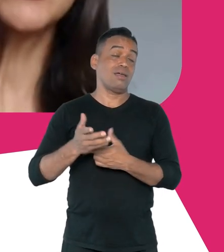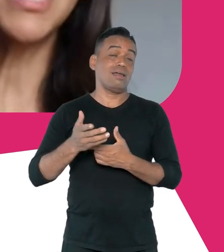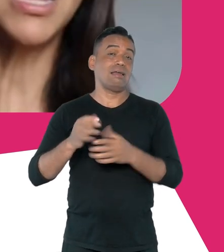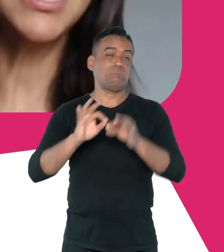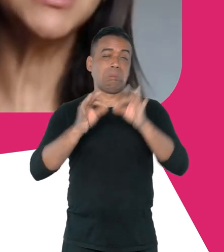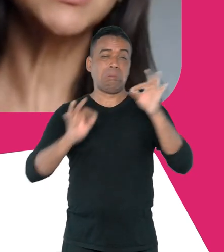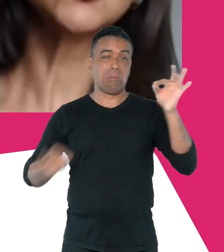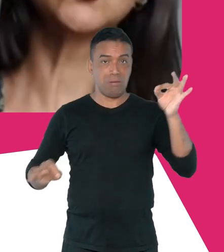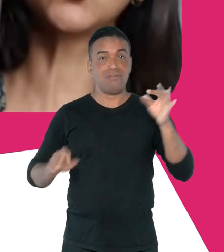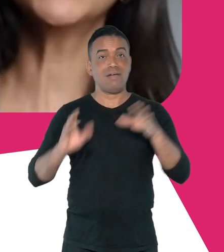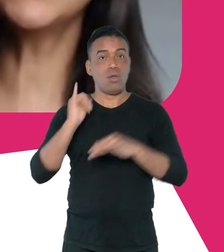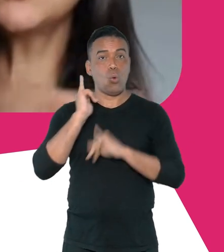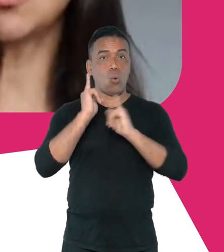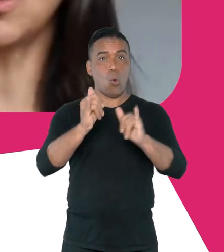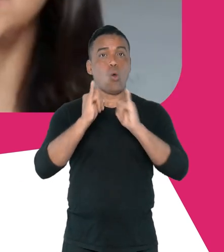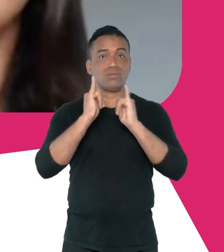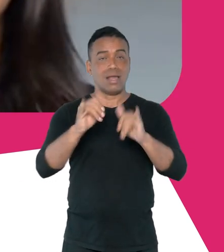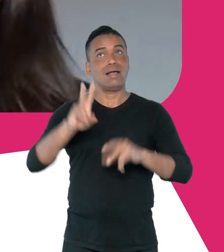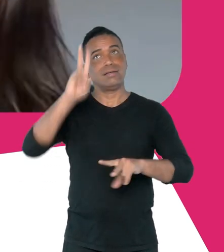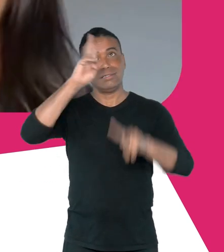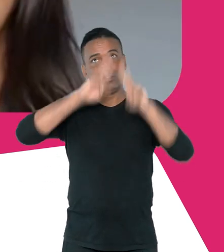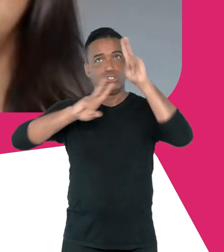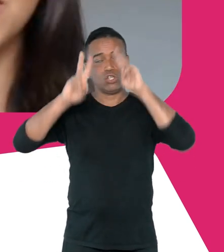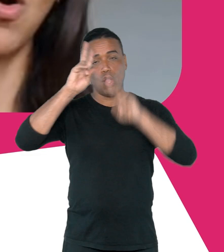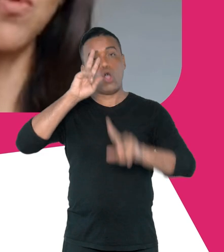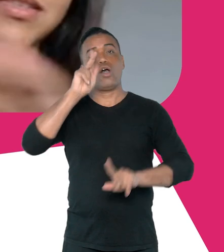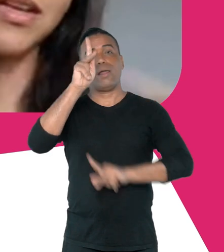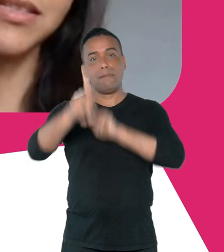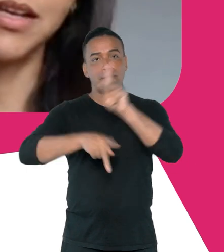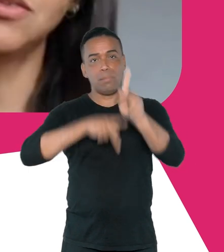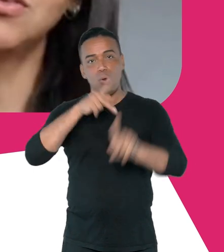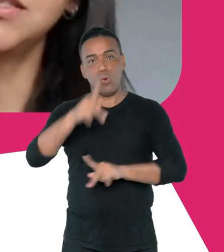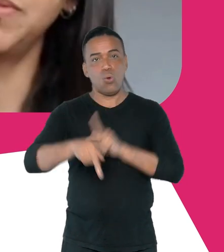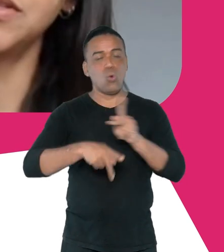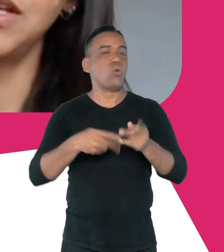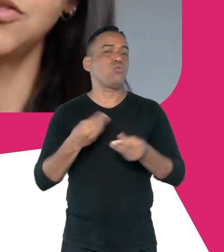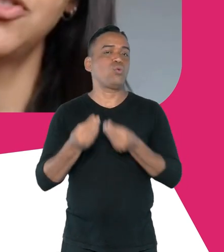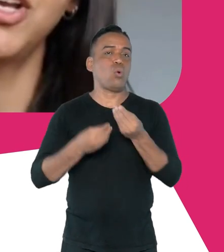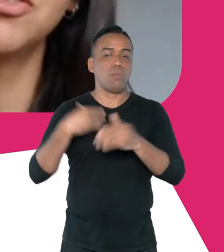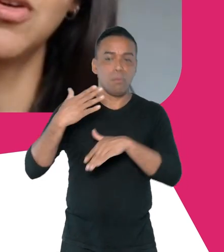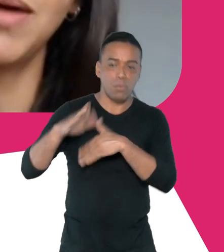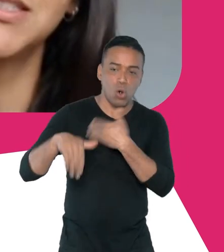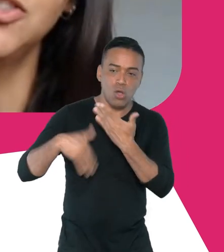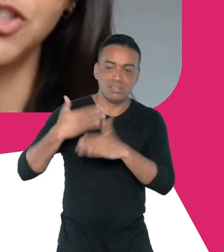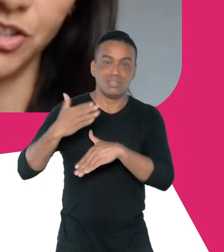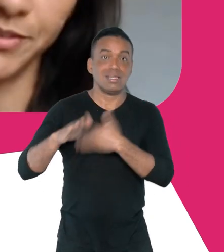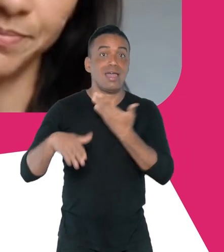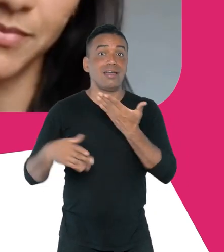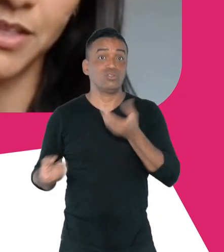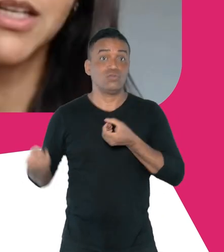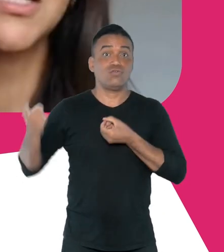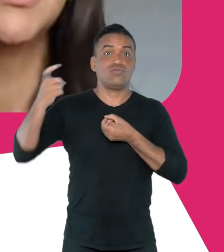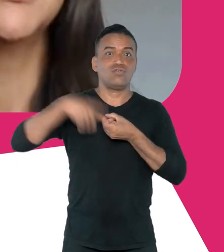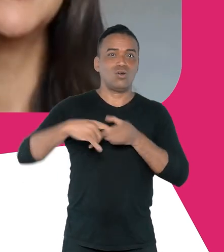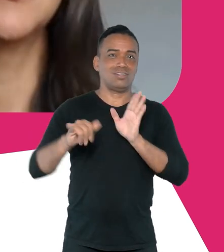vai contar toda a história desse povo e como está sendo esse processo de retomada